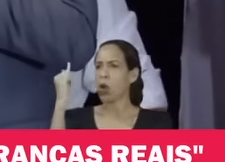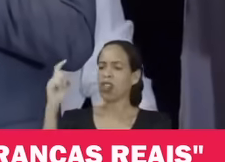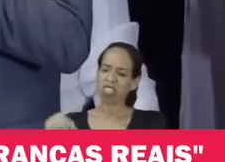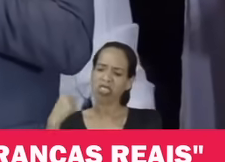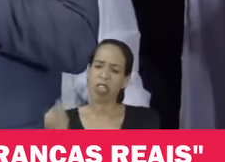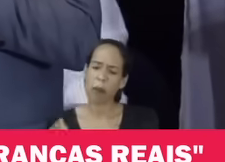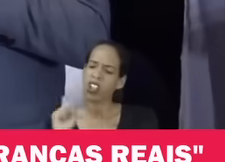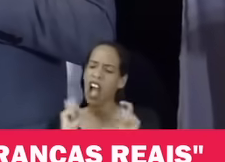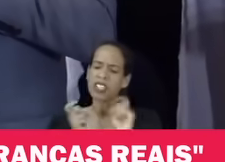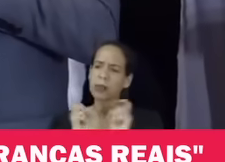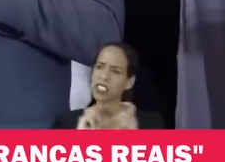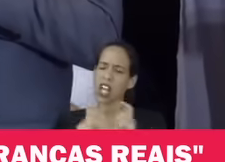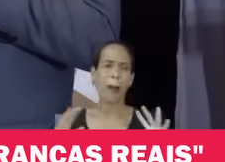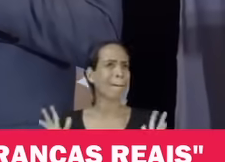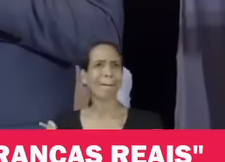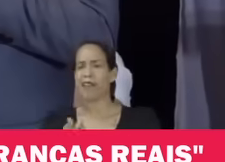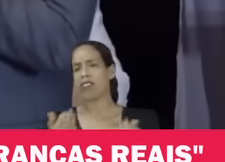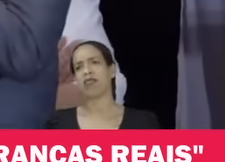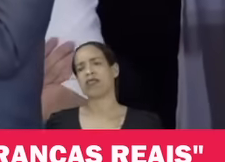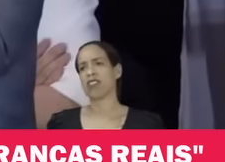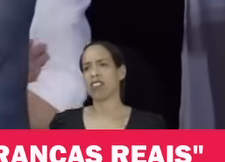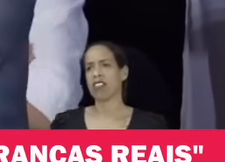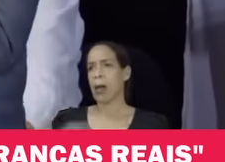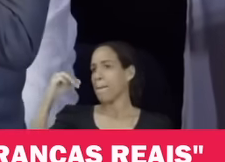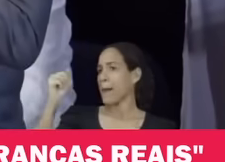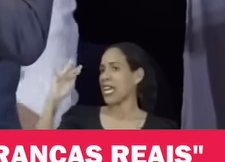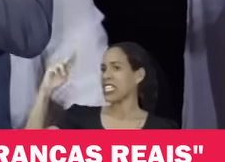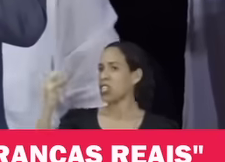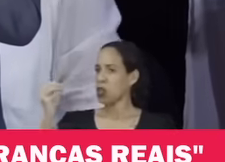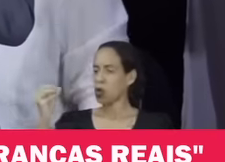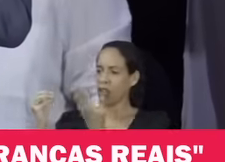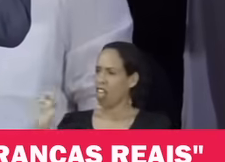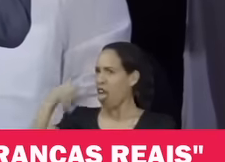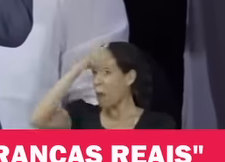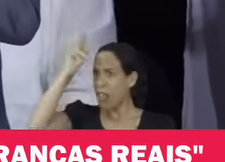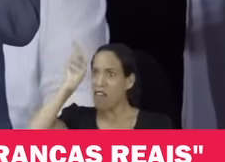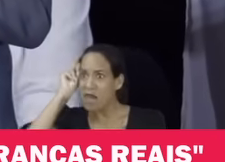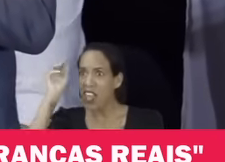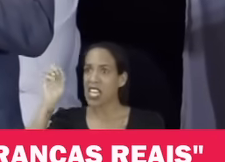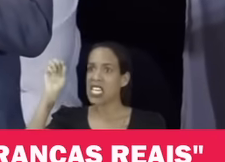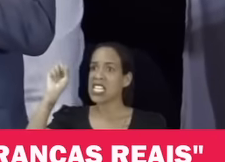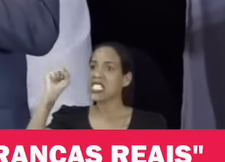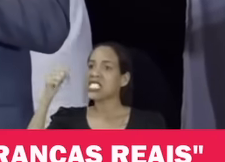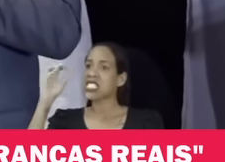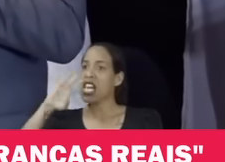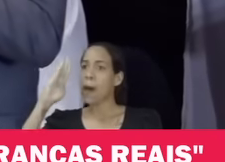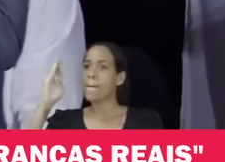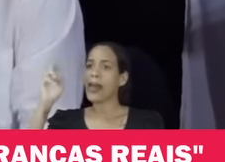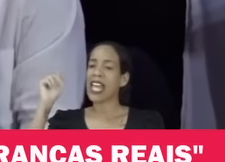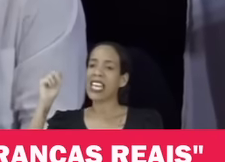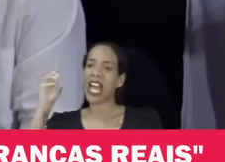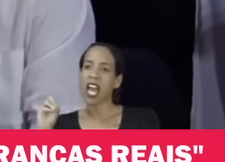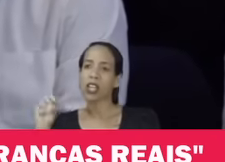de administrações maravilhosas? O Marinho foi um extraordinário prefeito de São Bernardo. Santo André, a presença